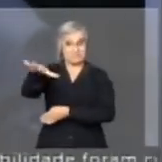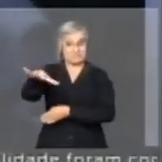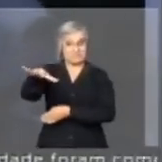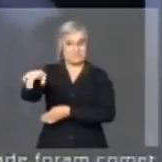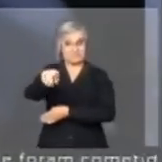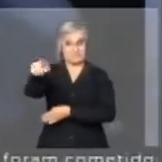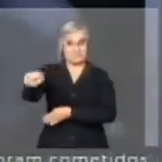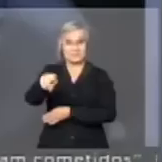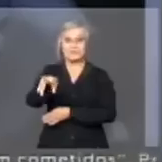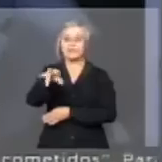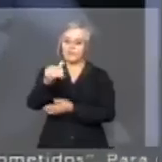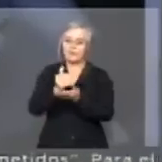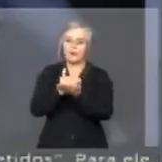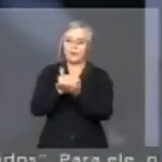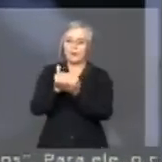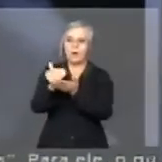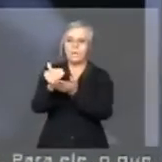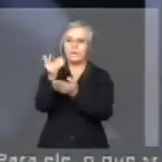eles vão começar